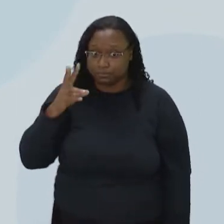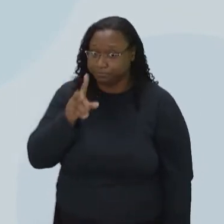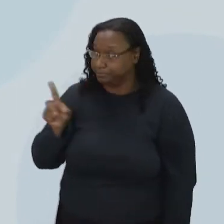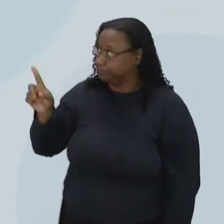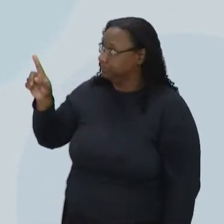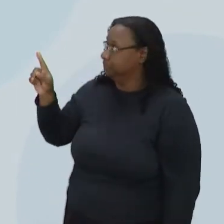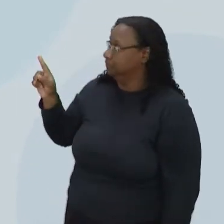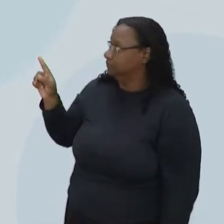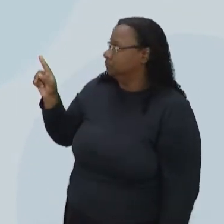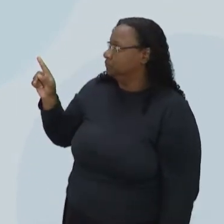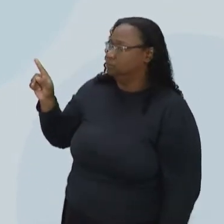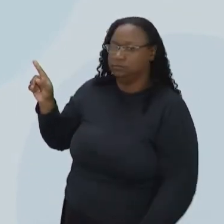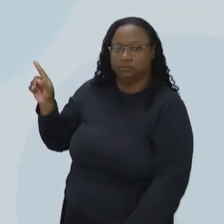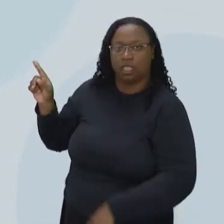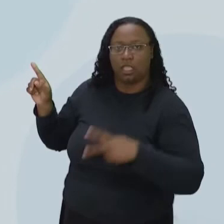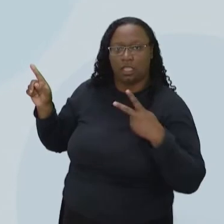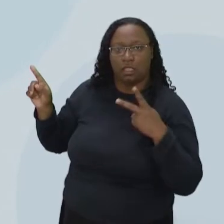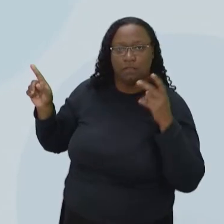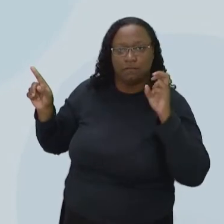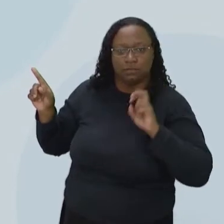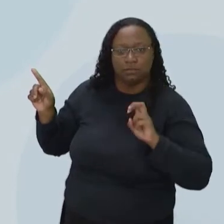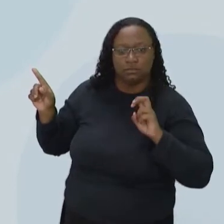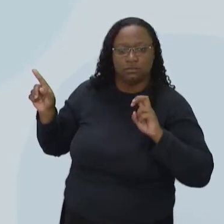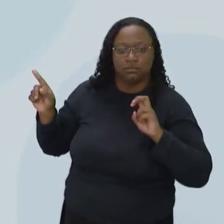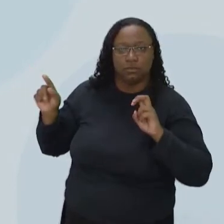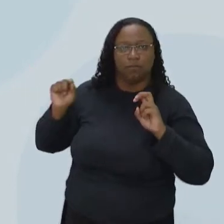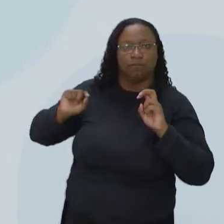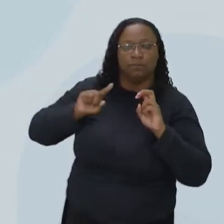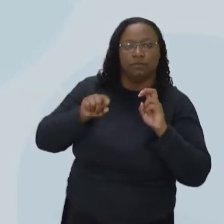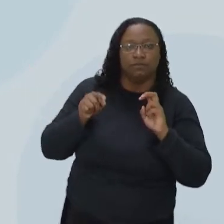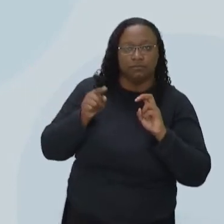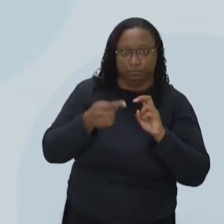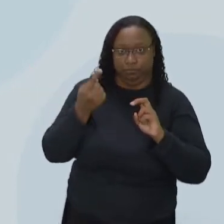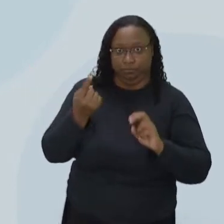menos 2 é a mesma coisa que